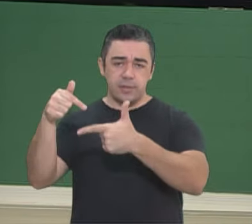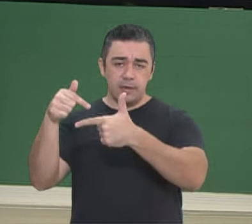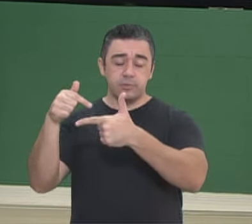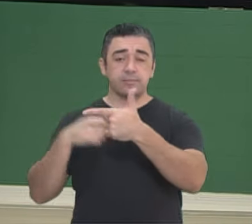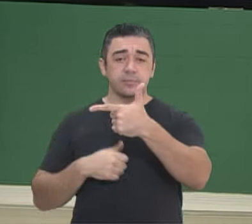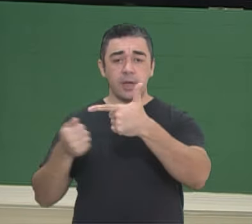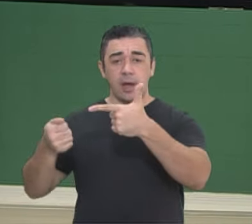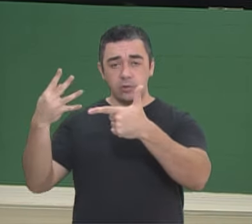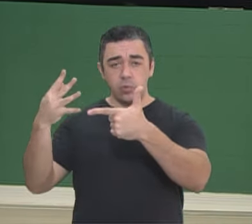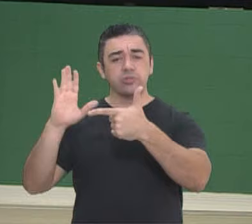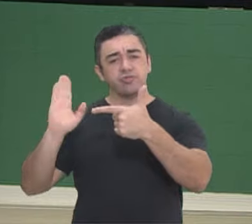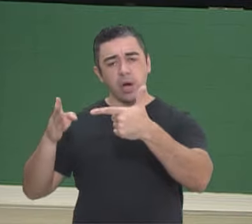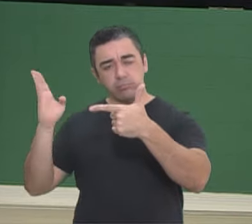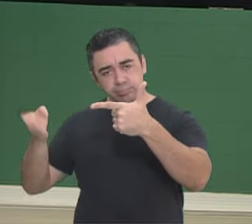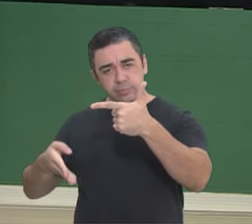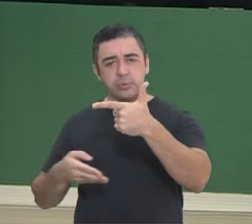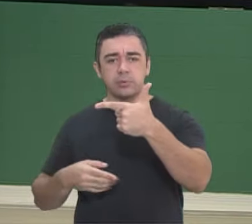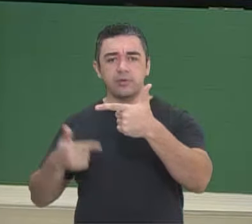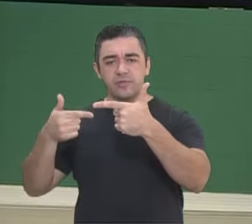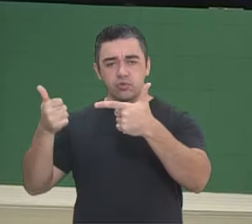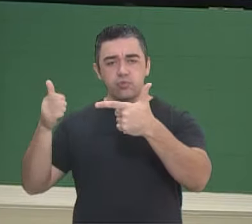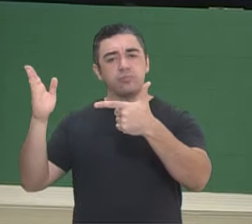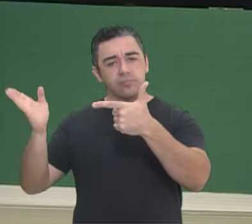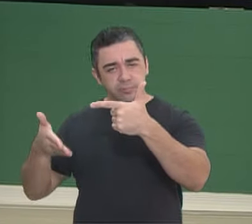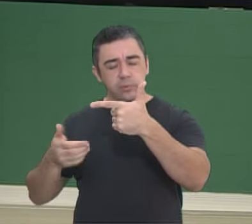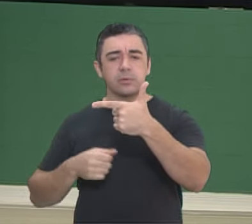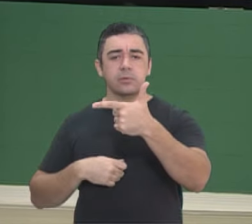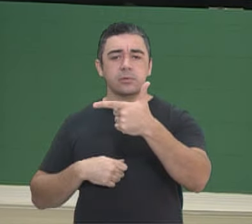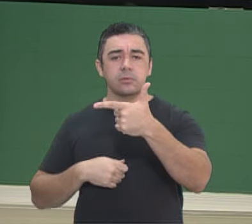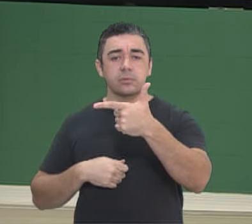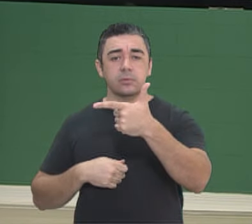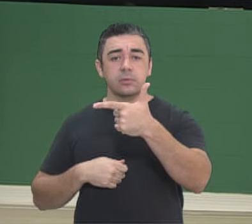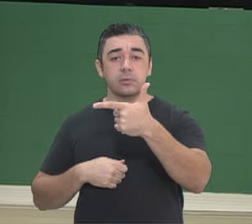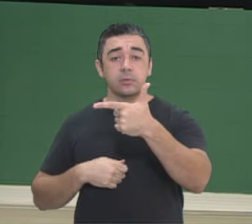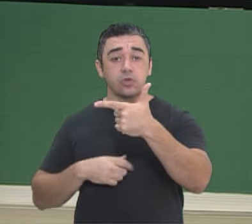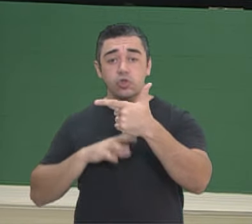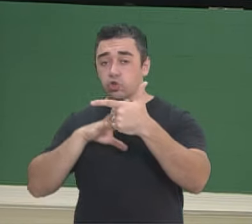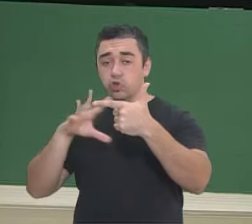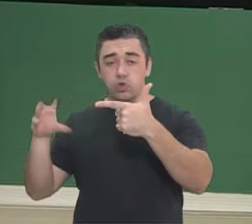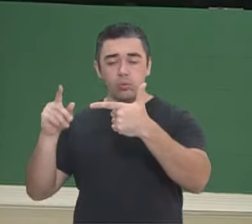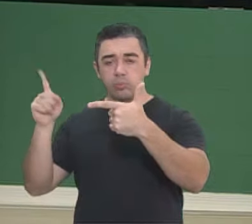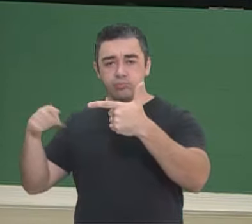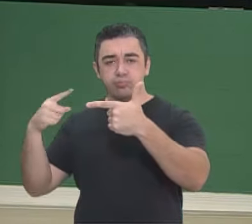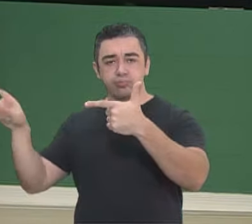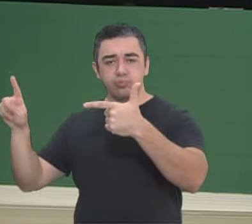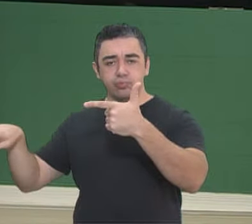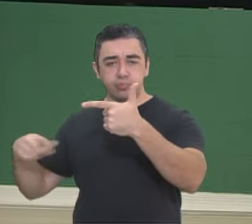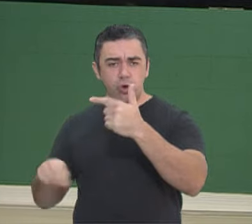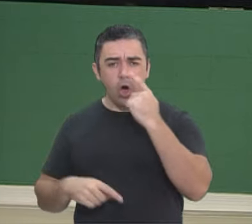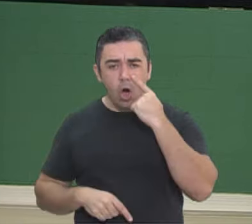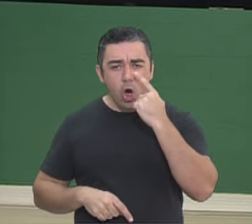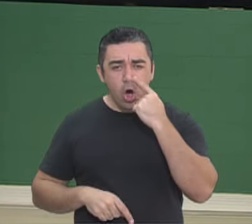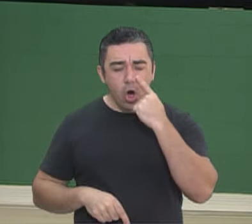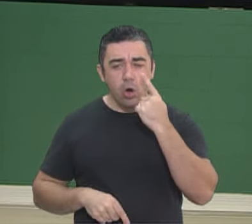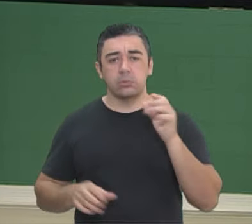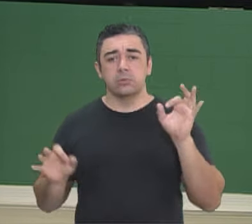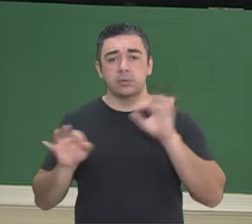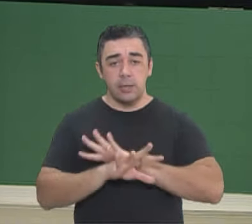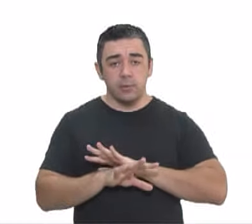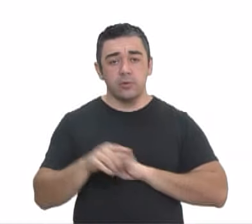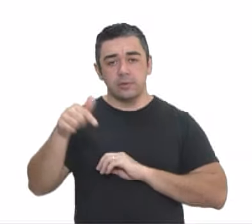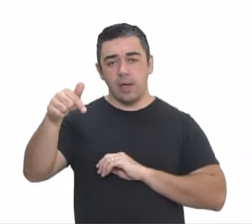7, 14 já está riscado, 21 já está riscado, certo? Risco todos eles. Agora, ó, terminou lá,